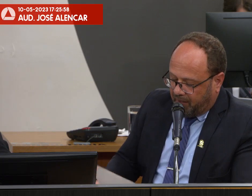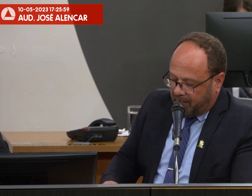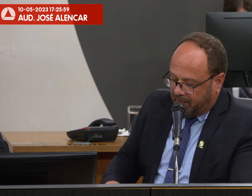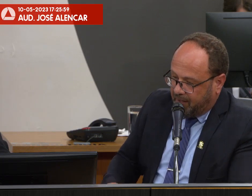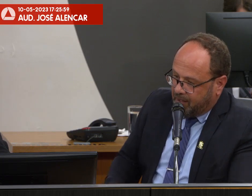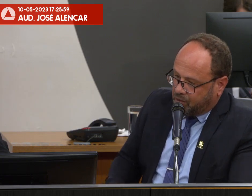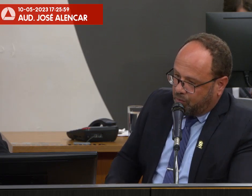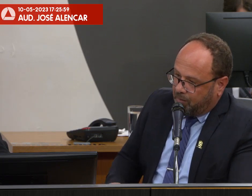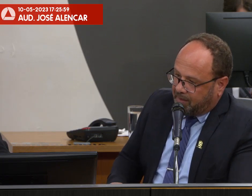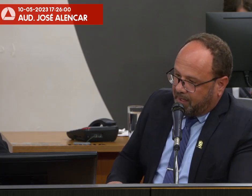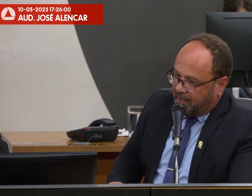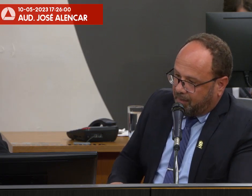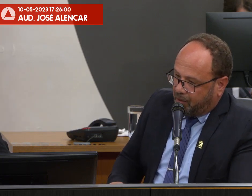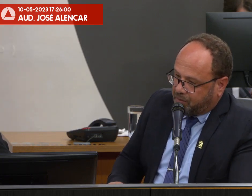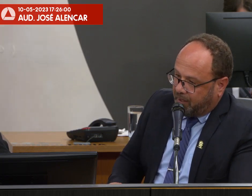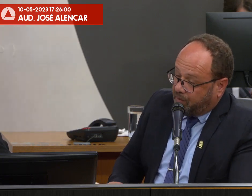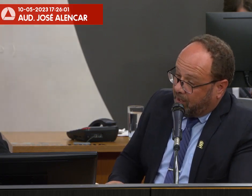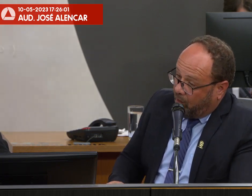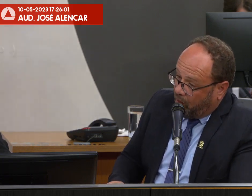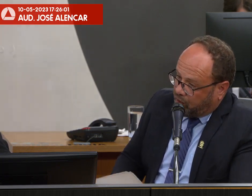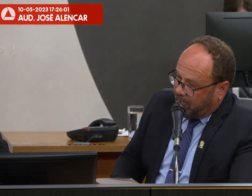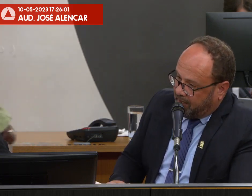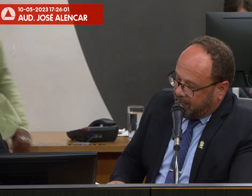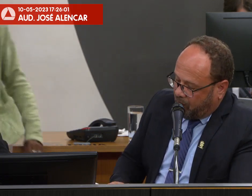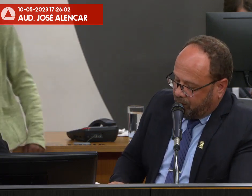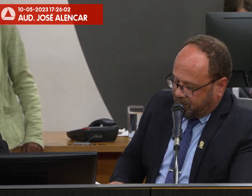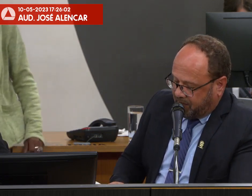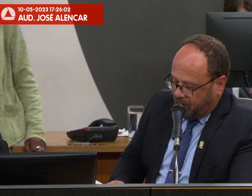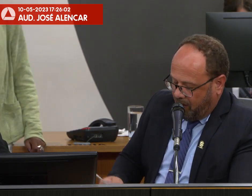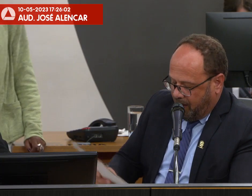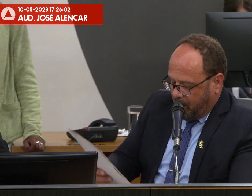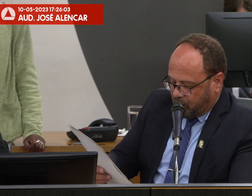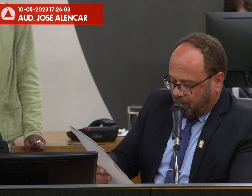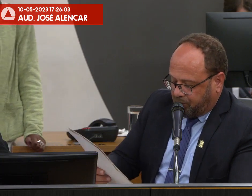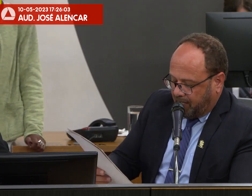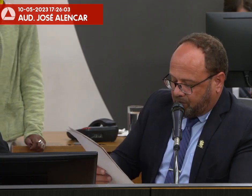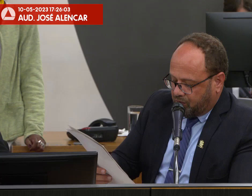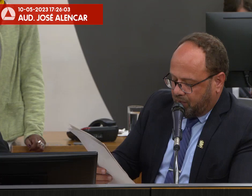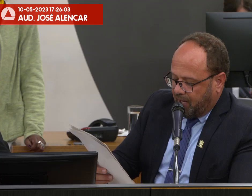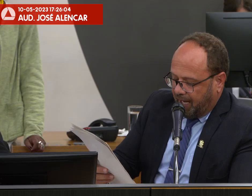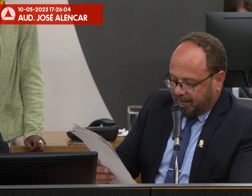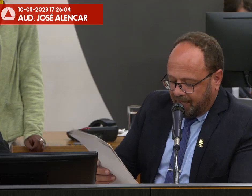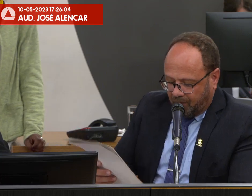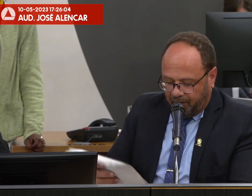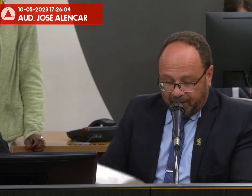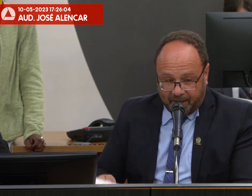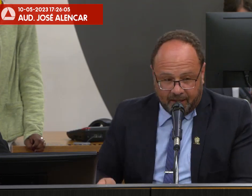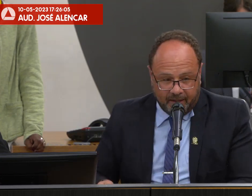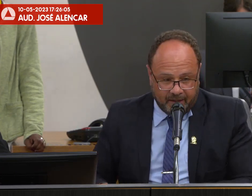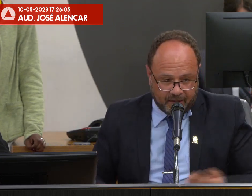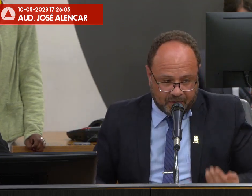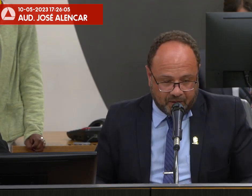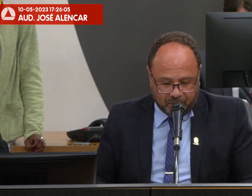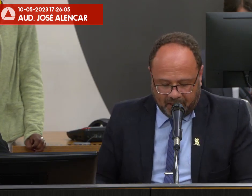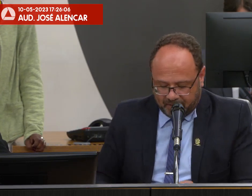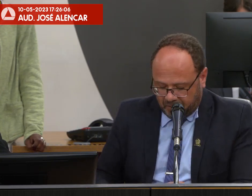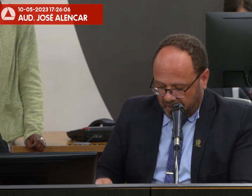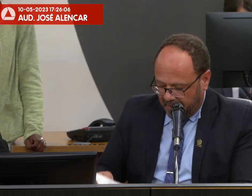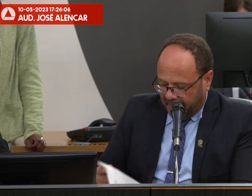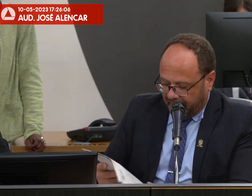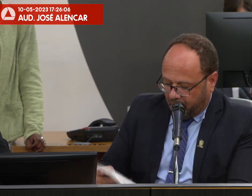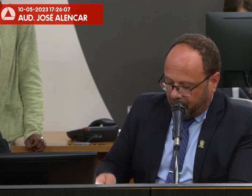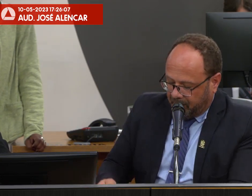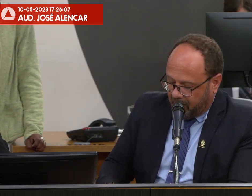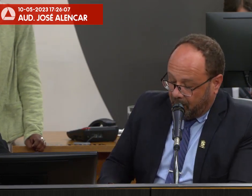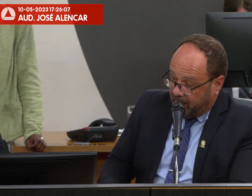Adriano Alvarenga submeterá na próxima reunião ordinária da comissão os deputados Adriano Alvarenga e esse deputado